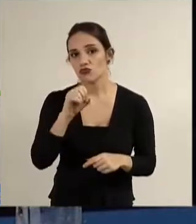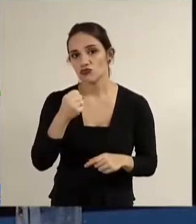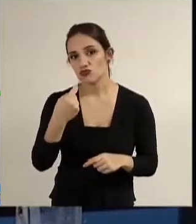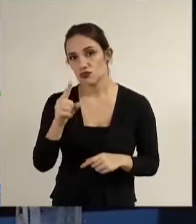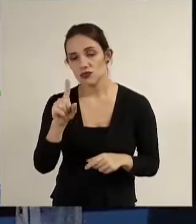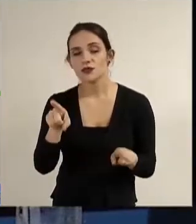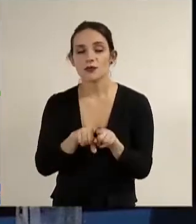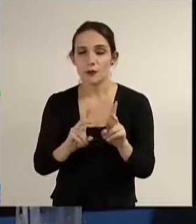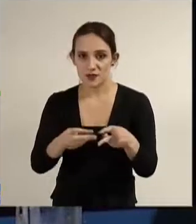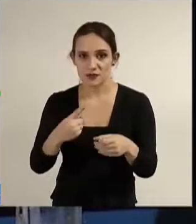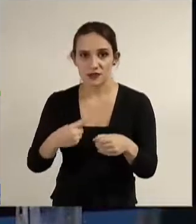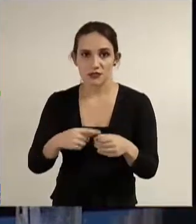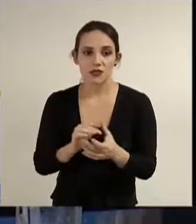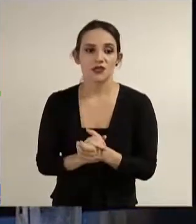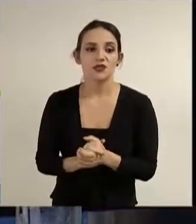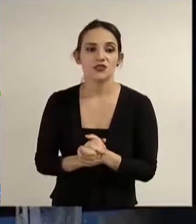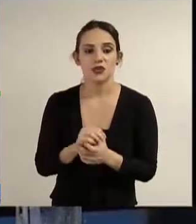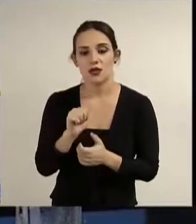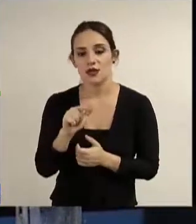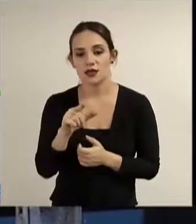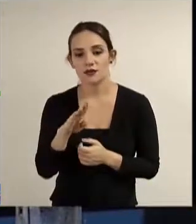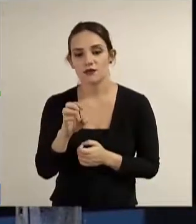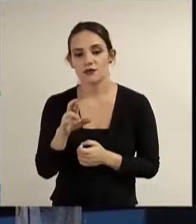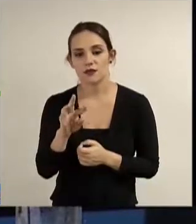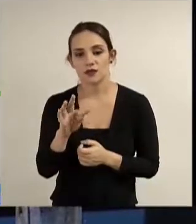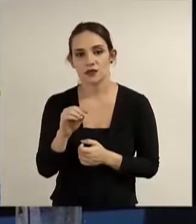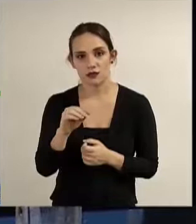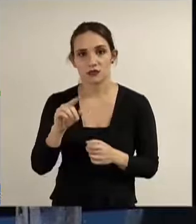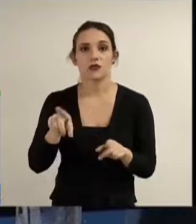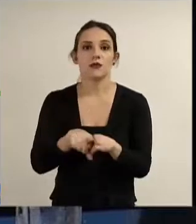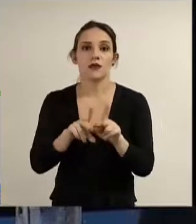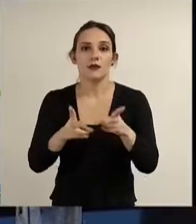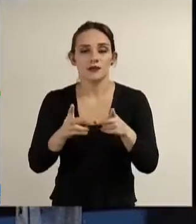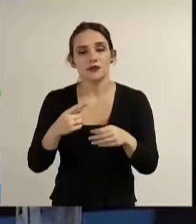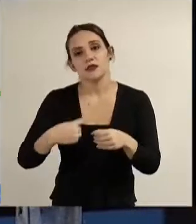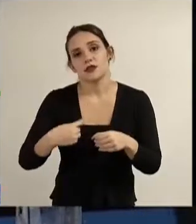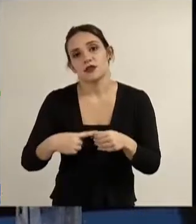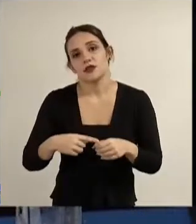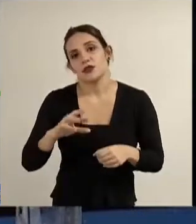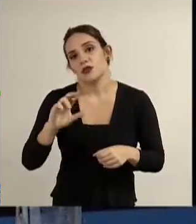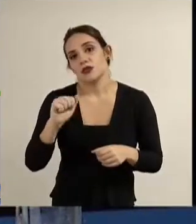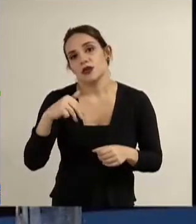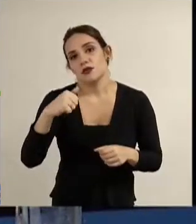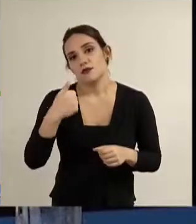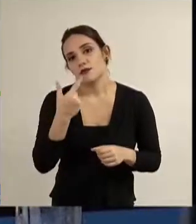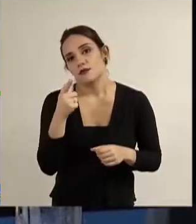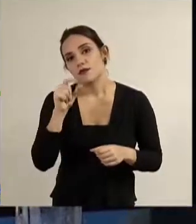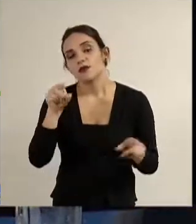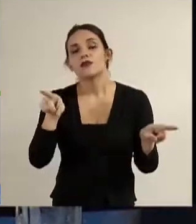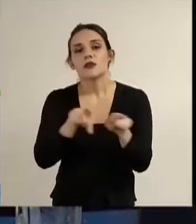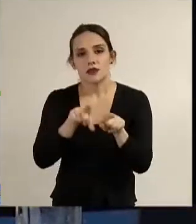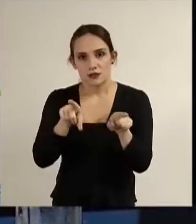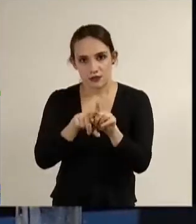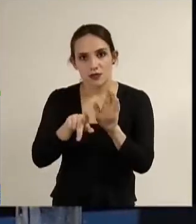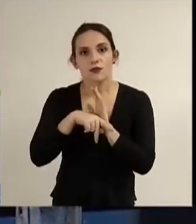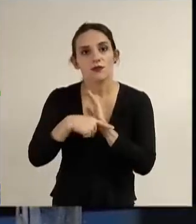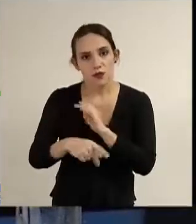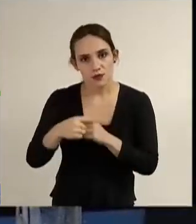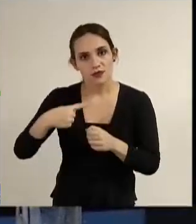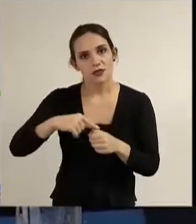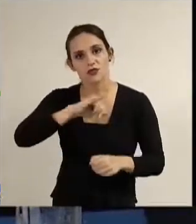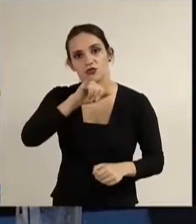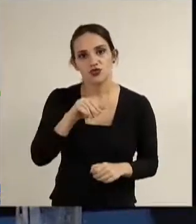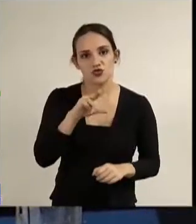município de Juti, o Alberto Bueno, vereador do município de Juti, Ramão Benites, também vereador em